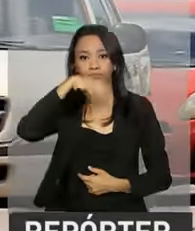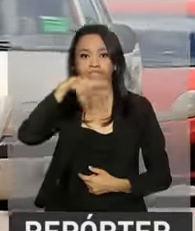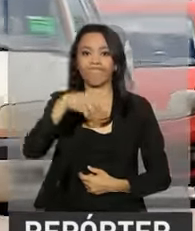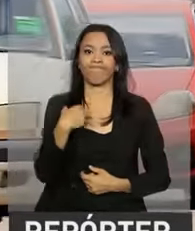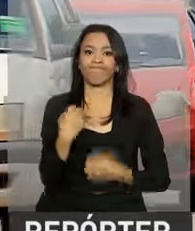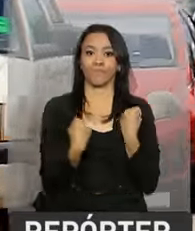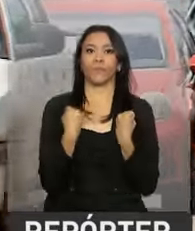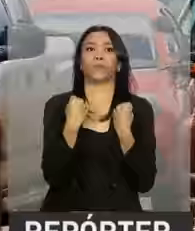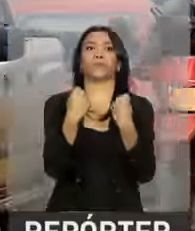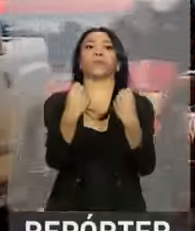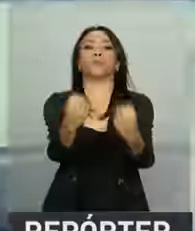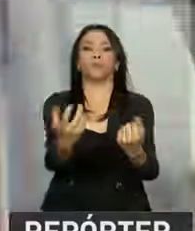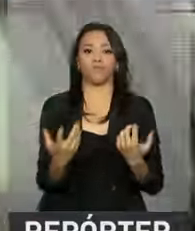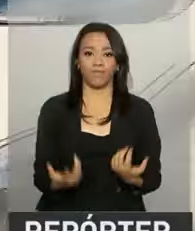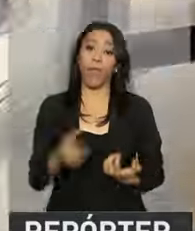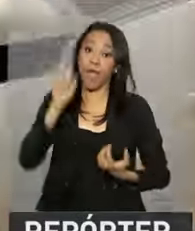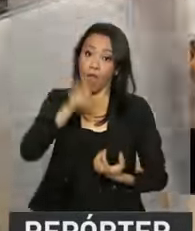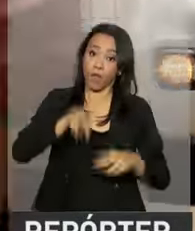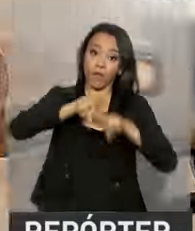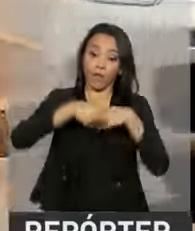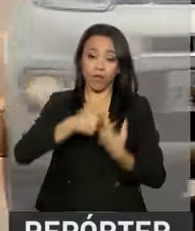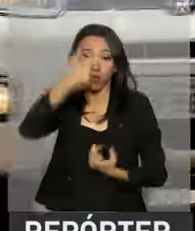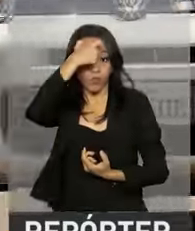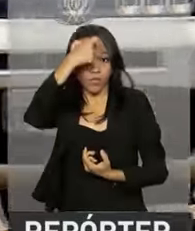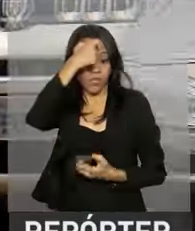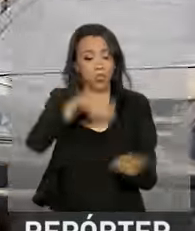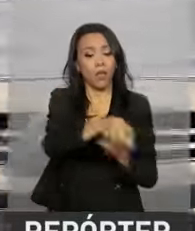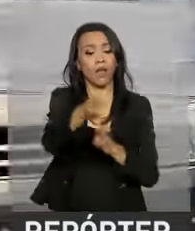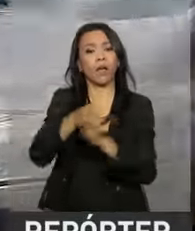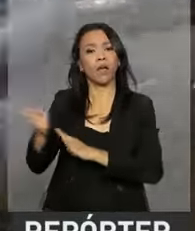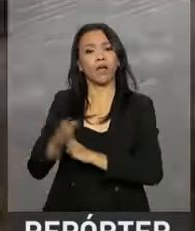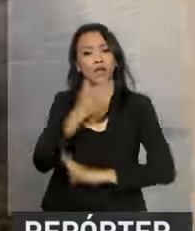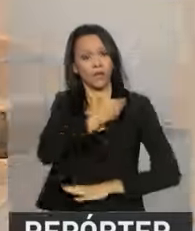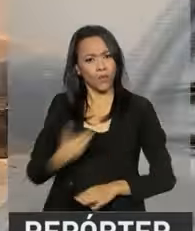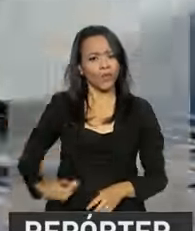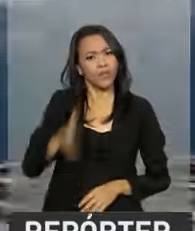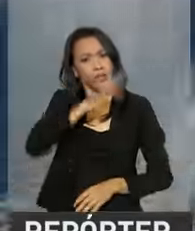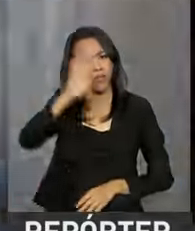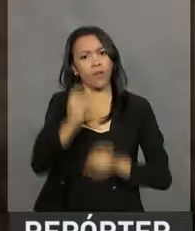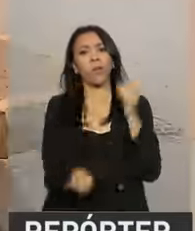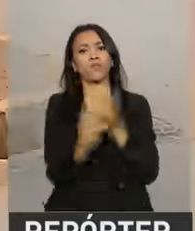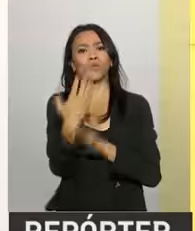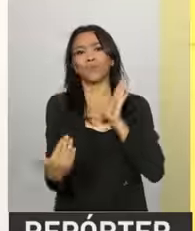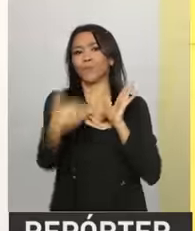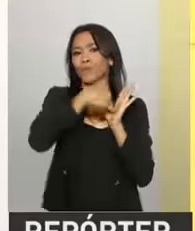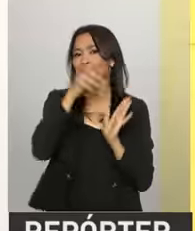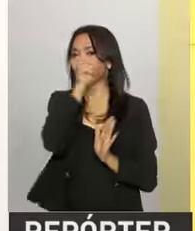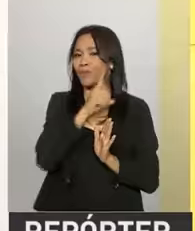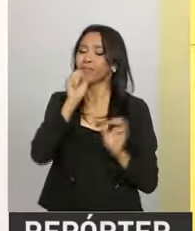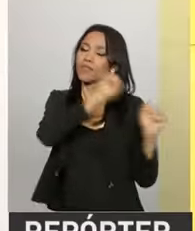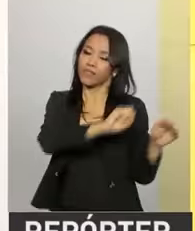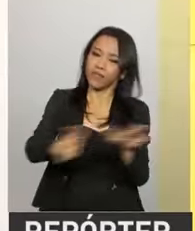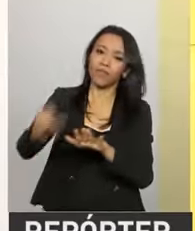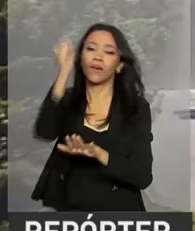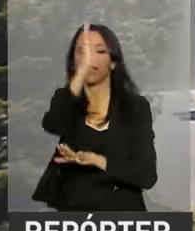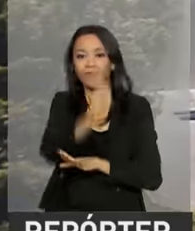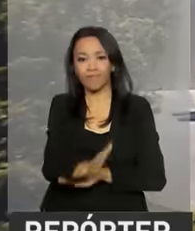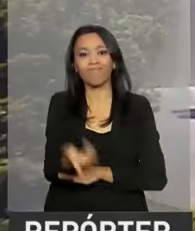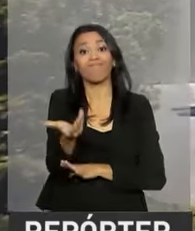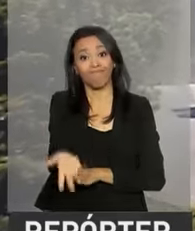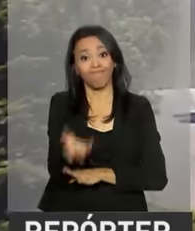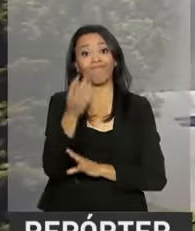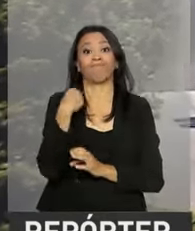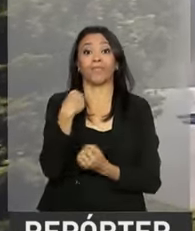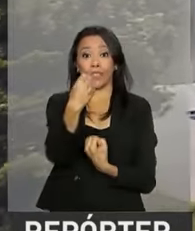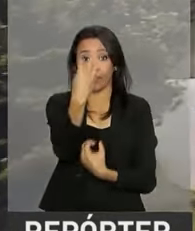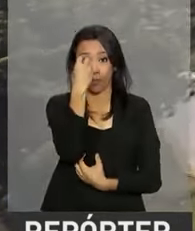E é justamente para conscientizar o cidadão que o governo federal lançou no último domingo a Semana Nacional do Trânsito. Até